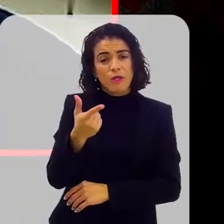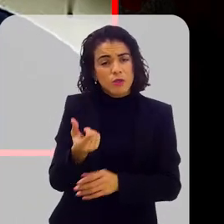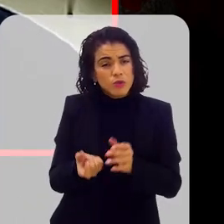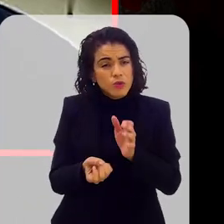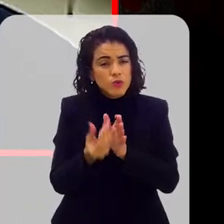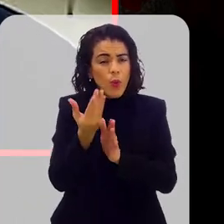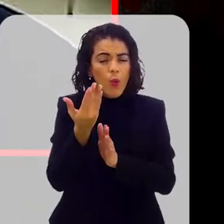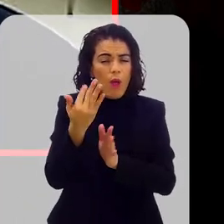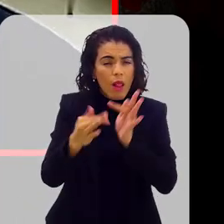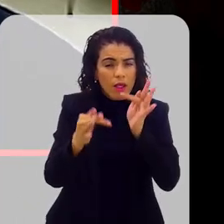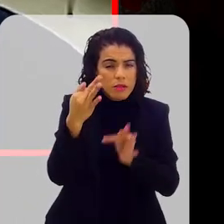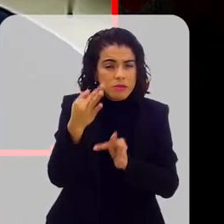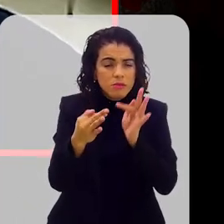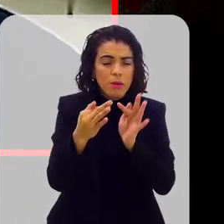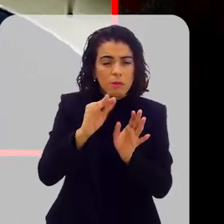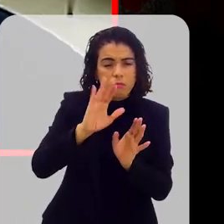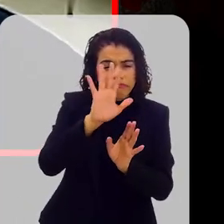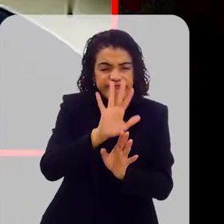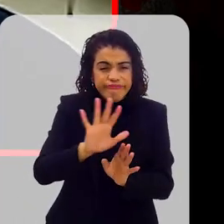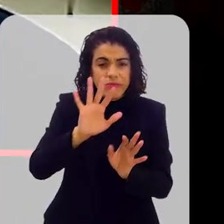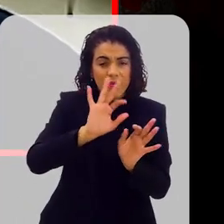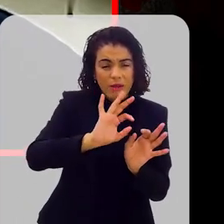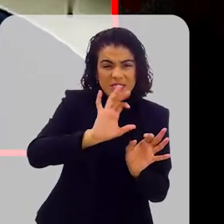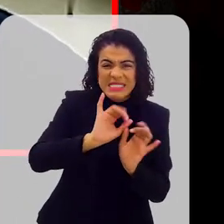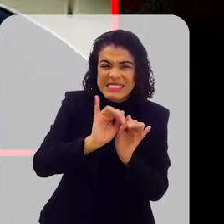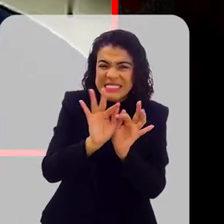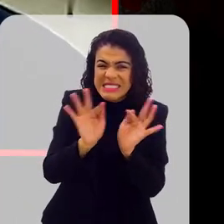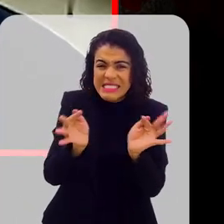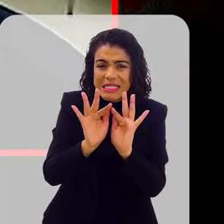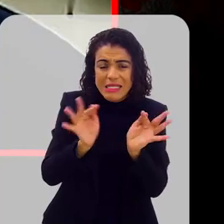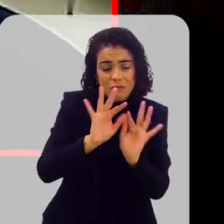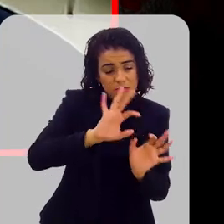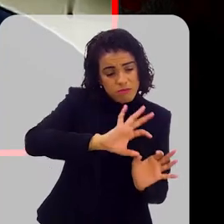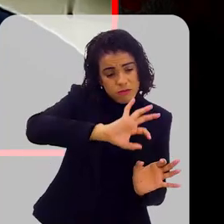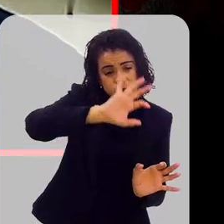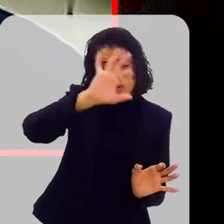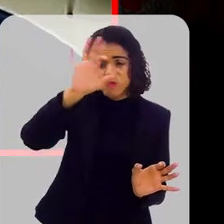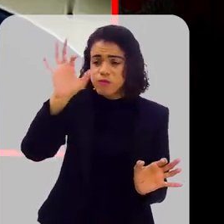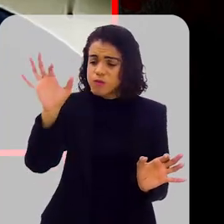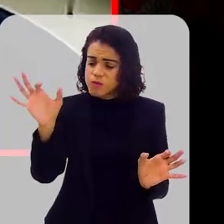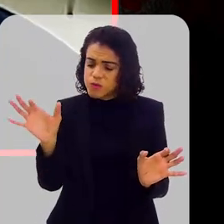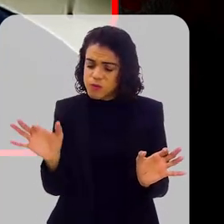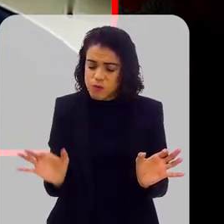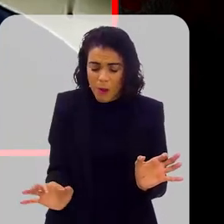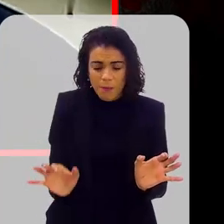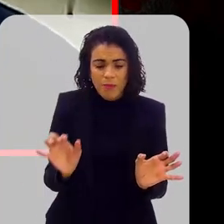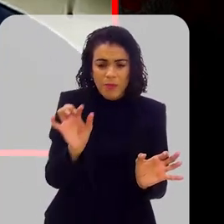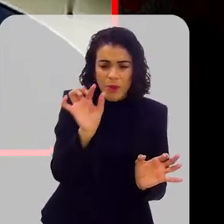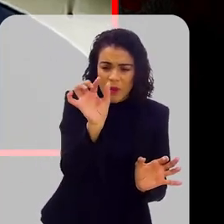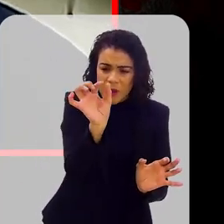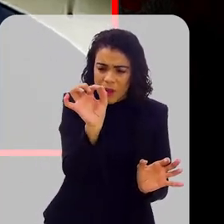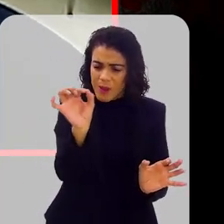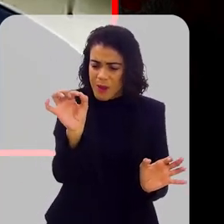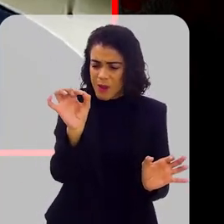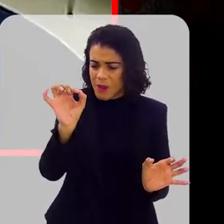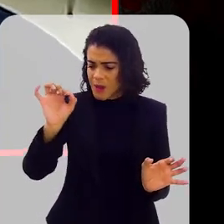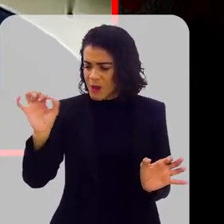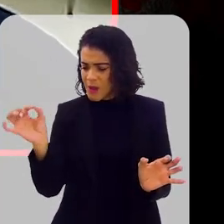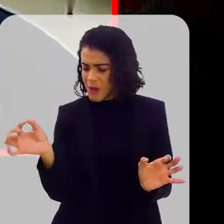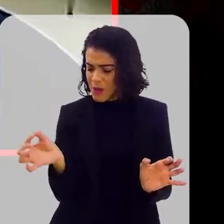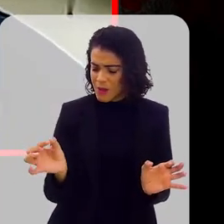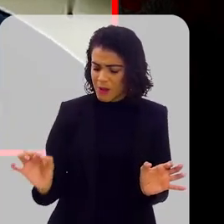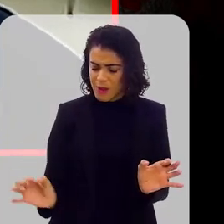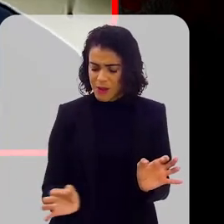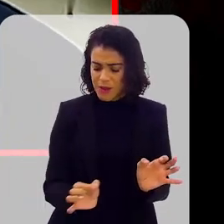de intestino, mas uma lesão muito inicial, muito superficial, ele pode ser tratado também com a colonoscopia, retirando aquela lesão sem